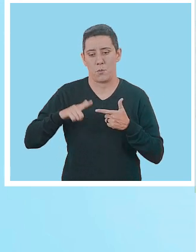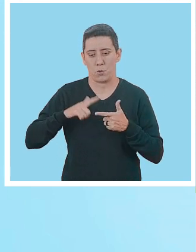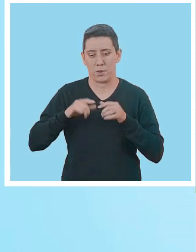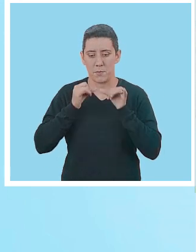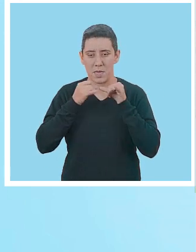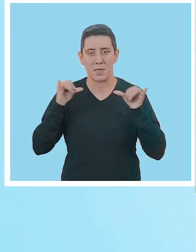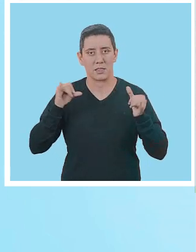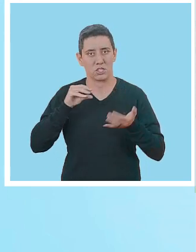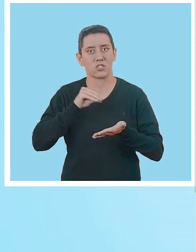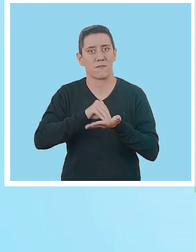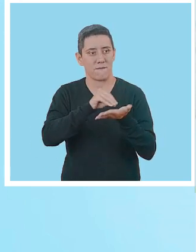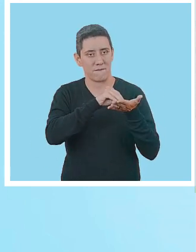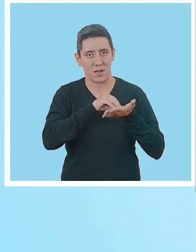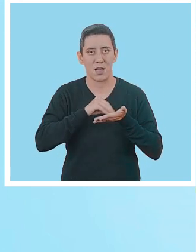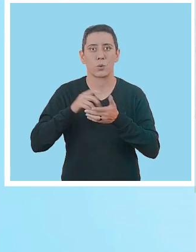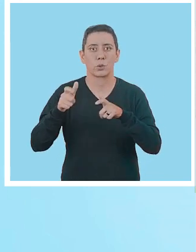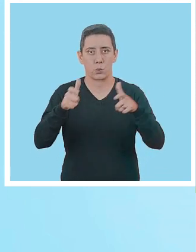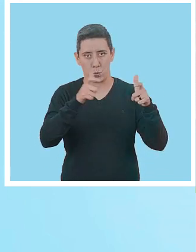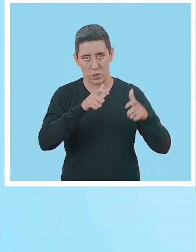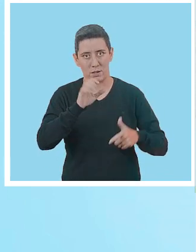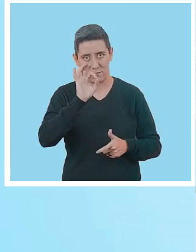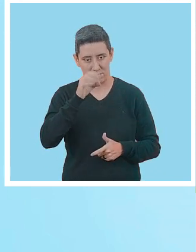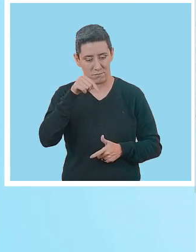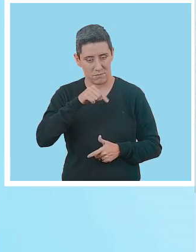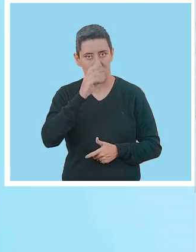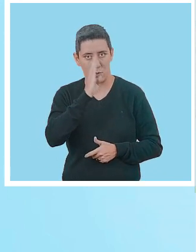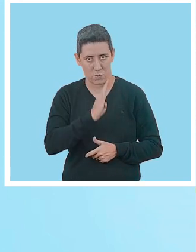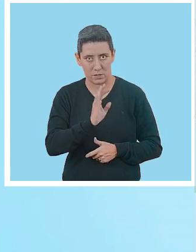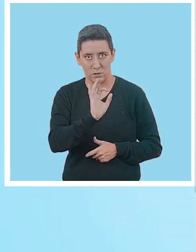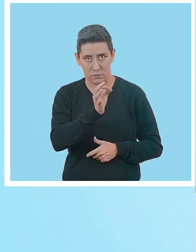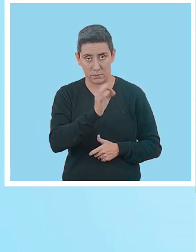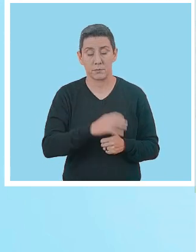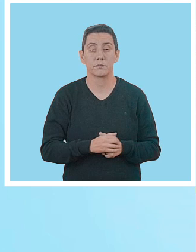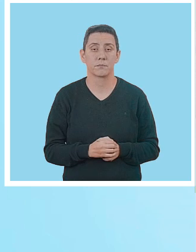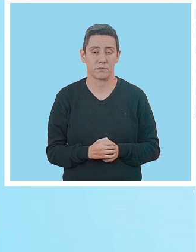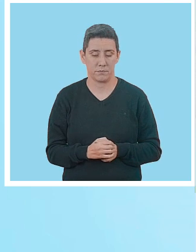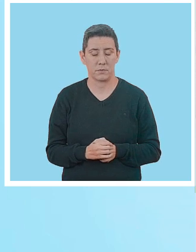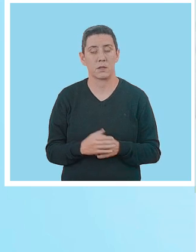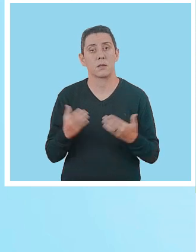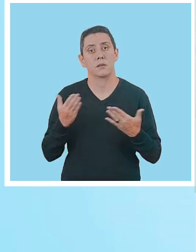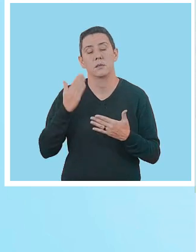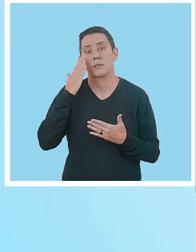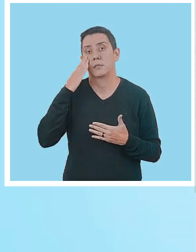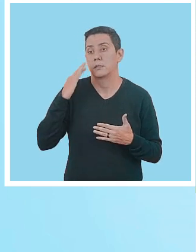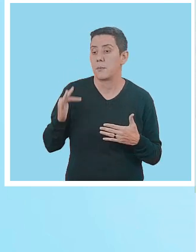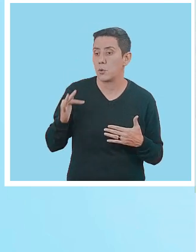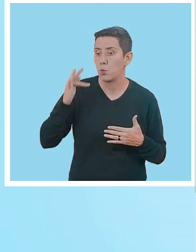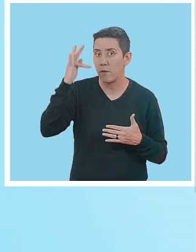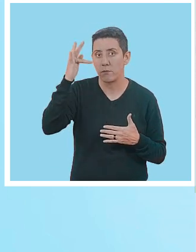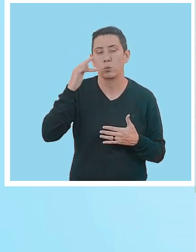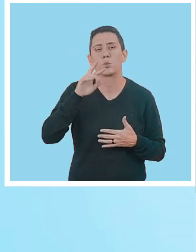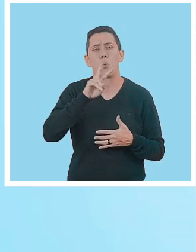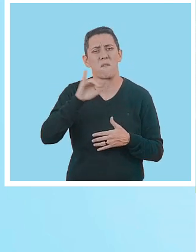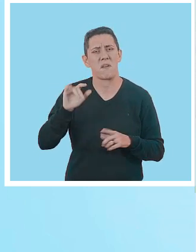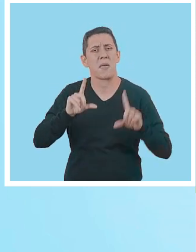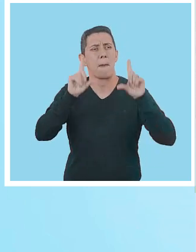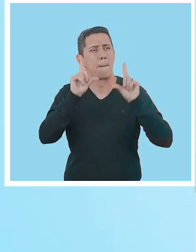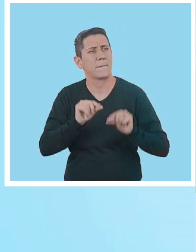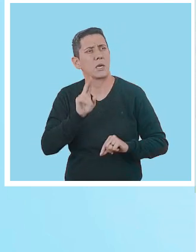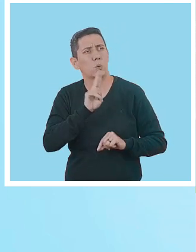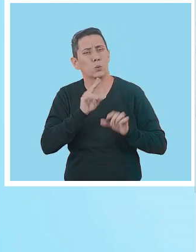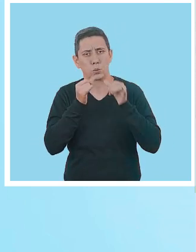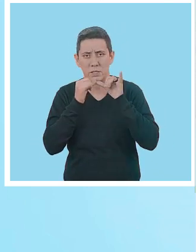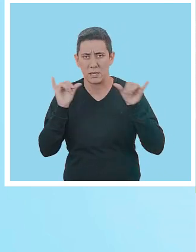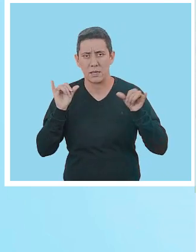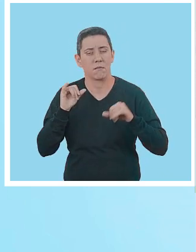de energia elétrica EA tendência que consumo de energia elétrica ele somente né nos próximos anos